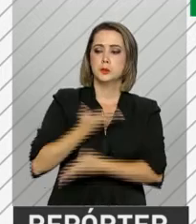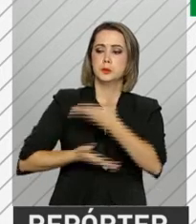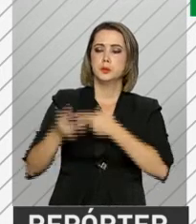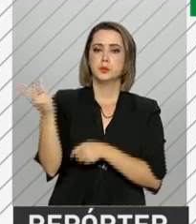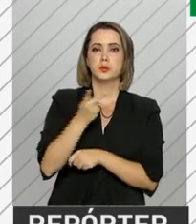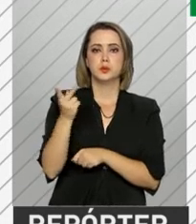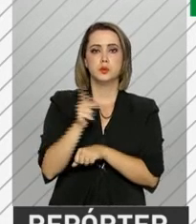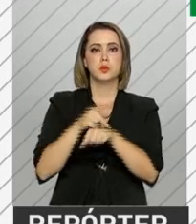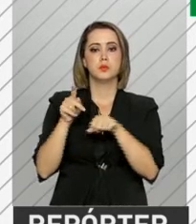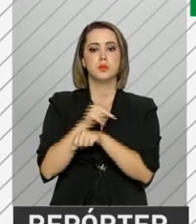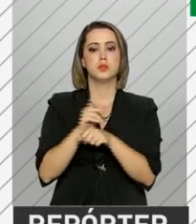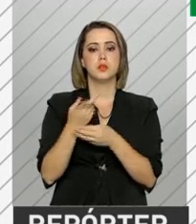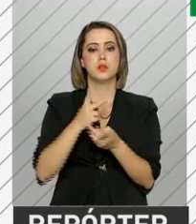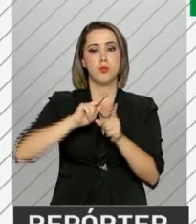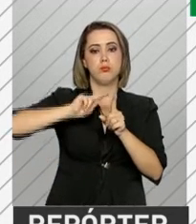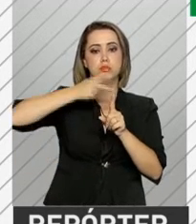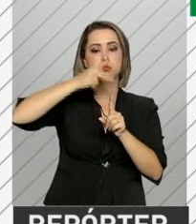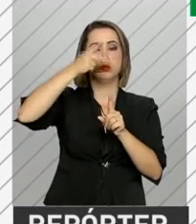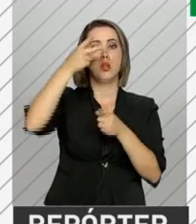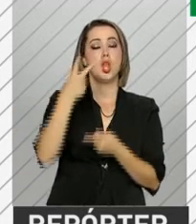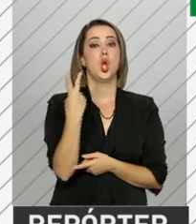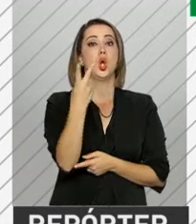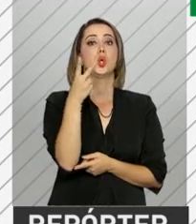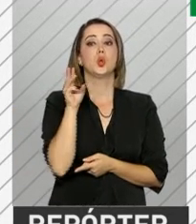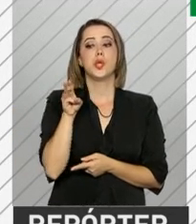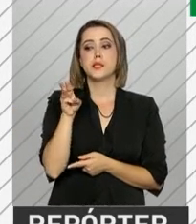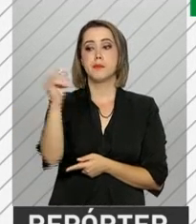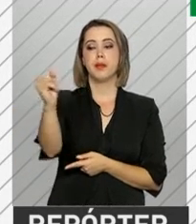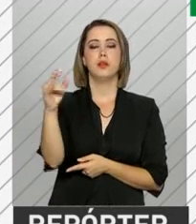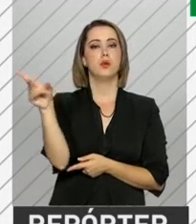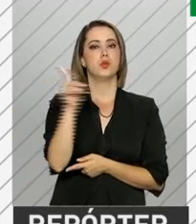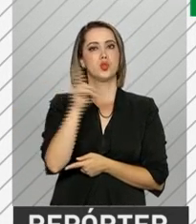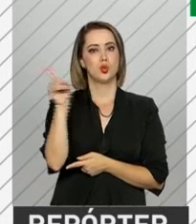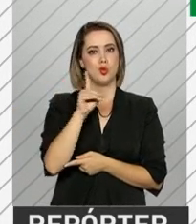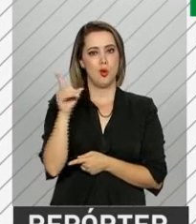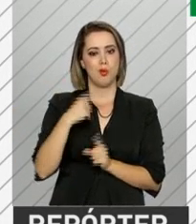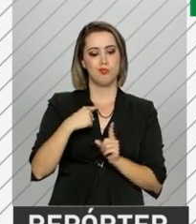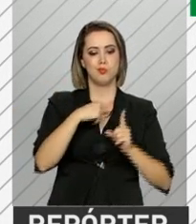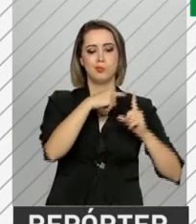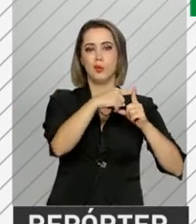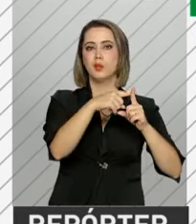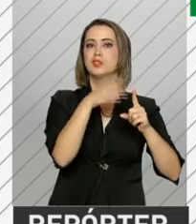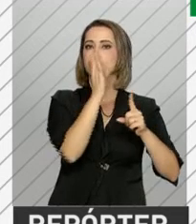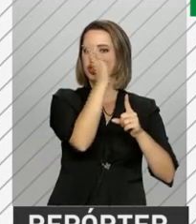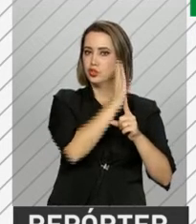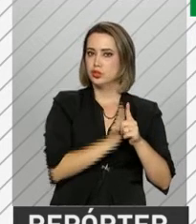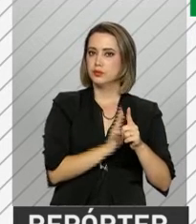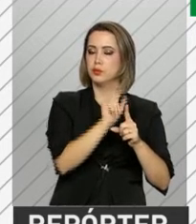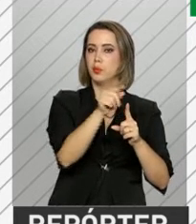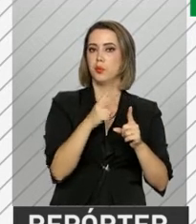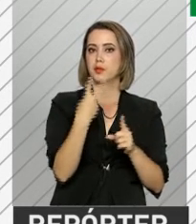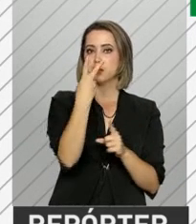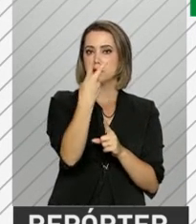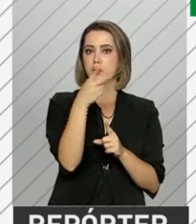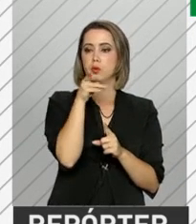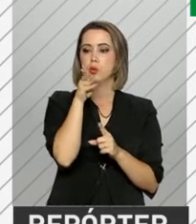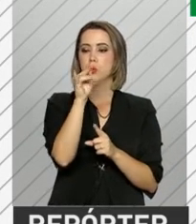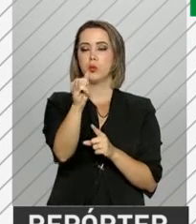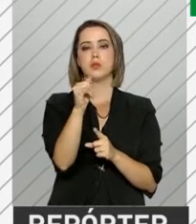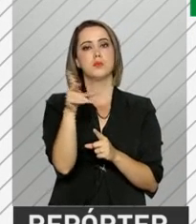passou de 2 milhões e meio de dólares com saldo positivo para o brasil em quase 2 bilhões de dólares